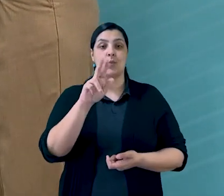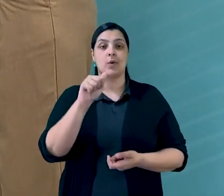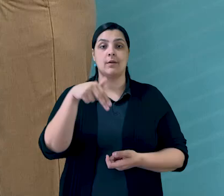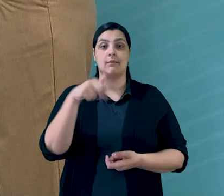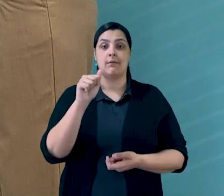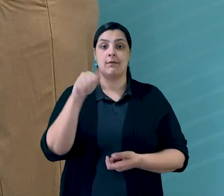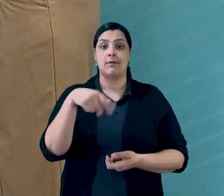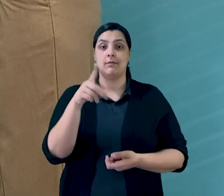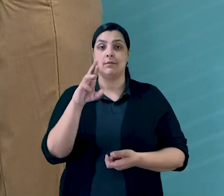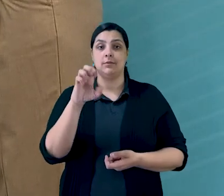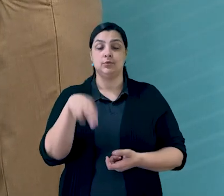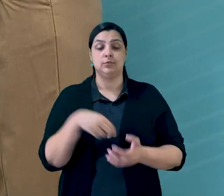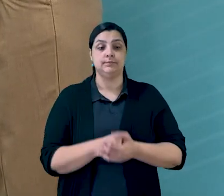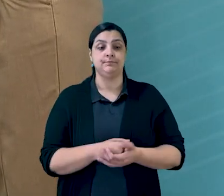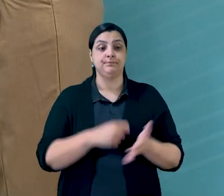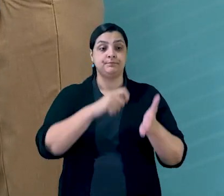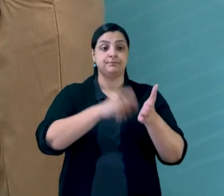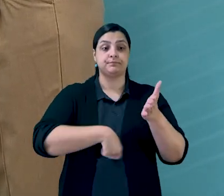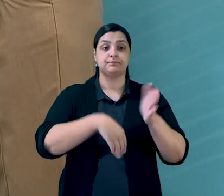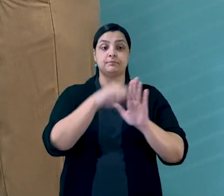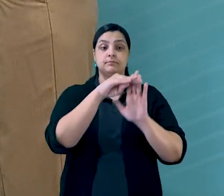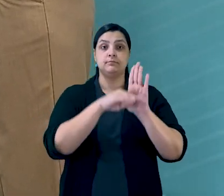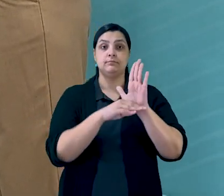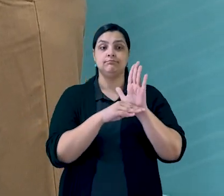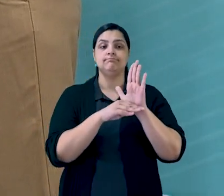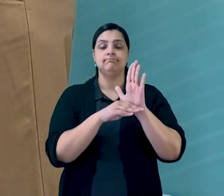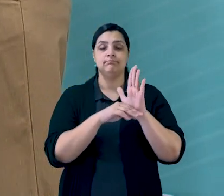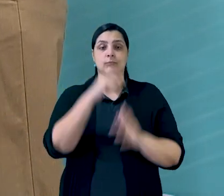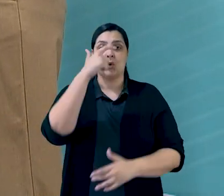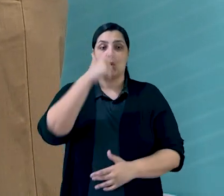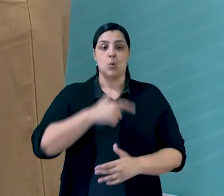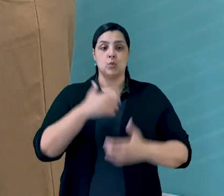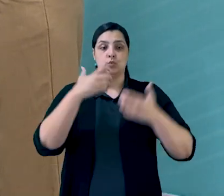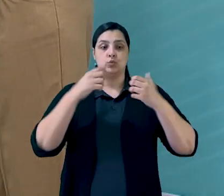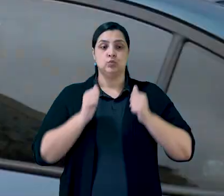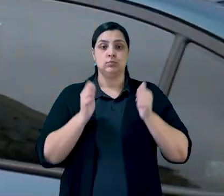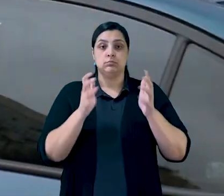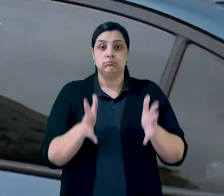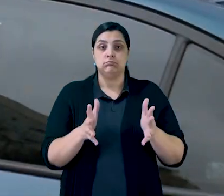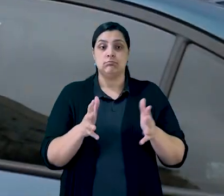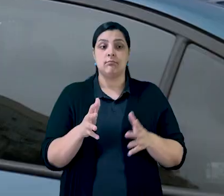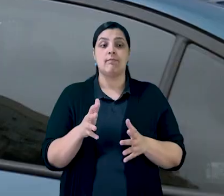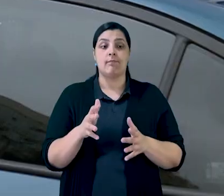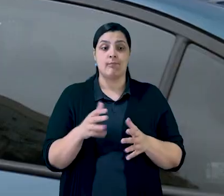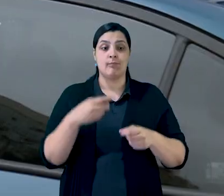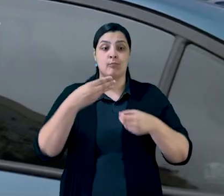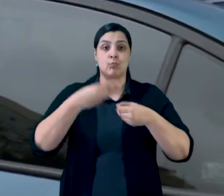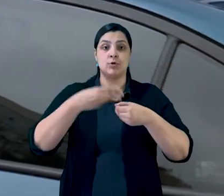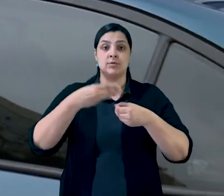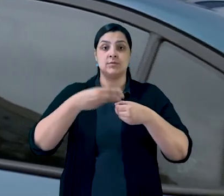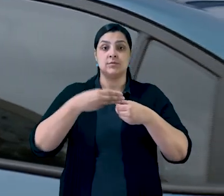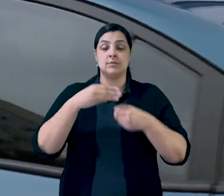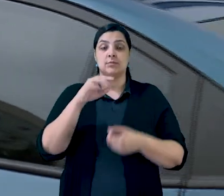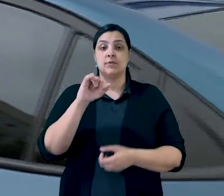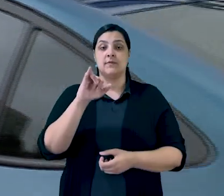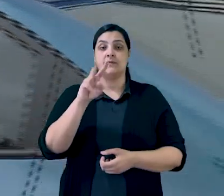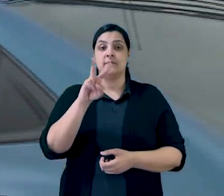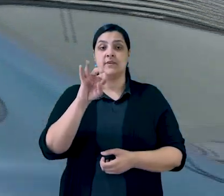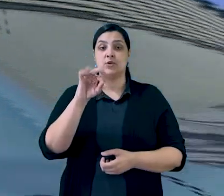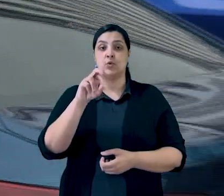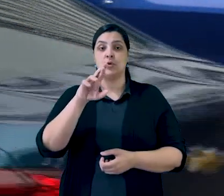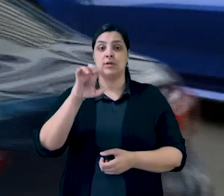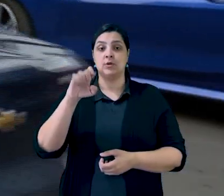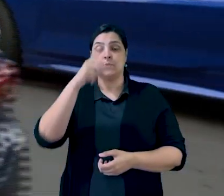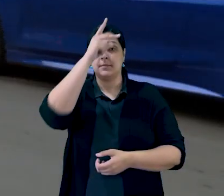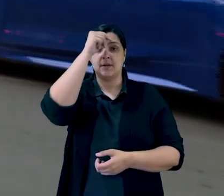Olá, Luana. Olá, Anderson. Com a assinatura do termo de ajustamento de conduta, o município de Vitorino Freire, no Maranhão, e o